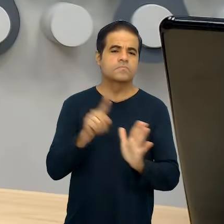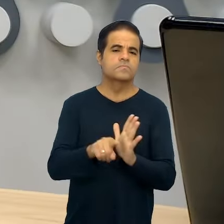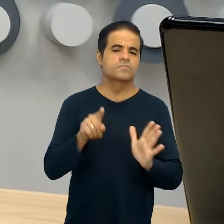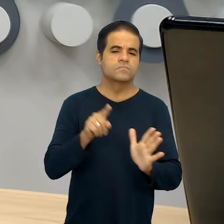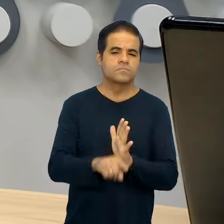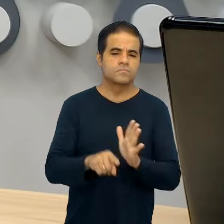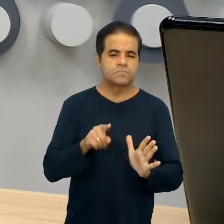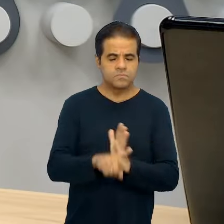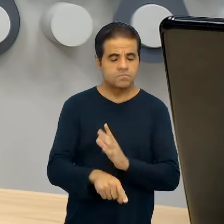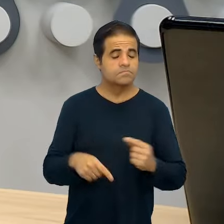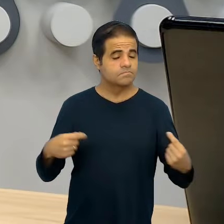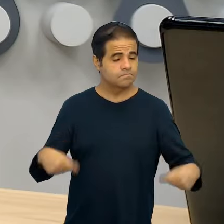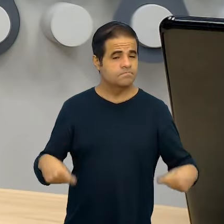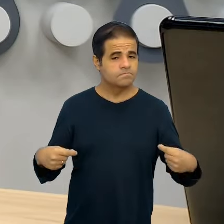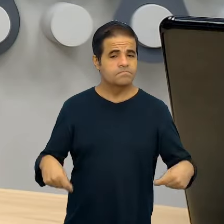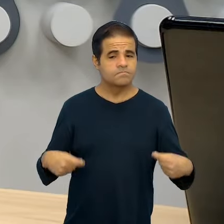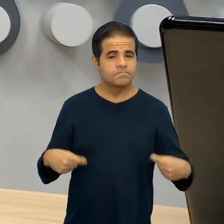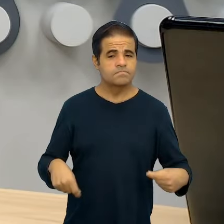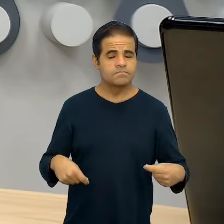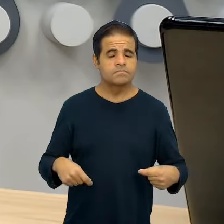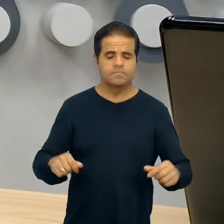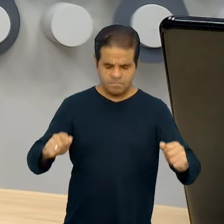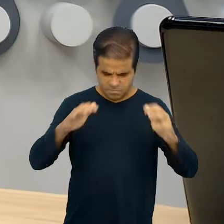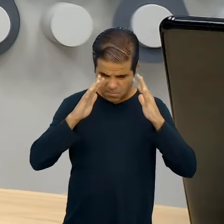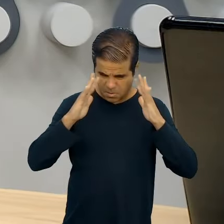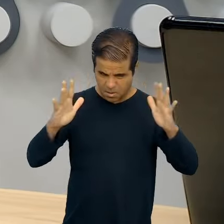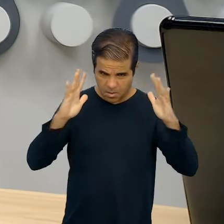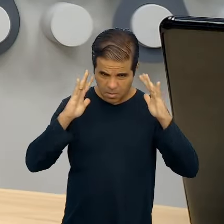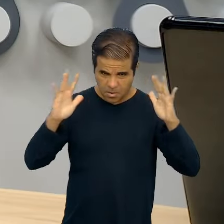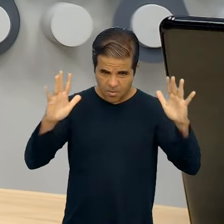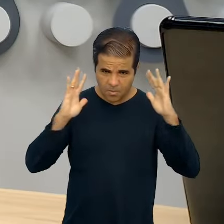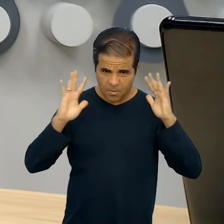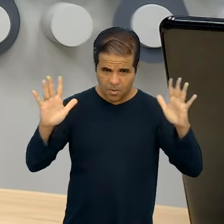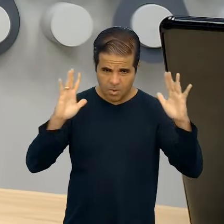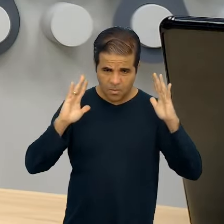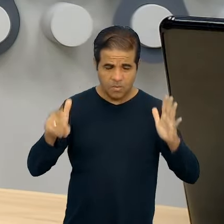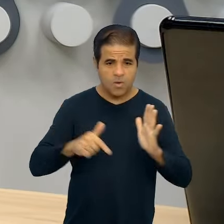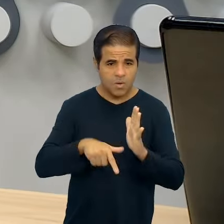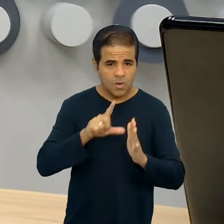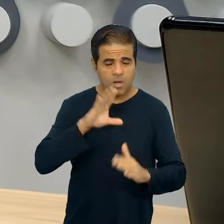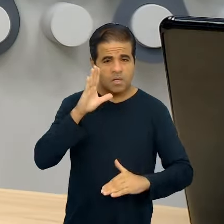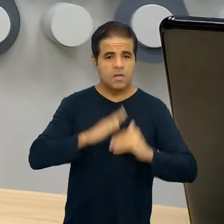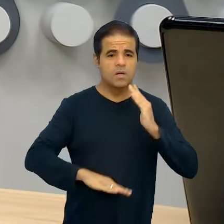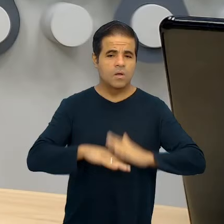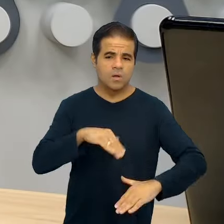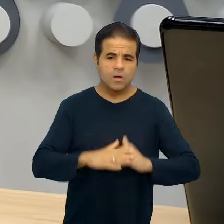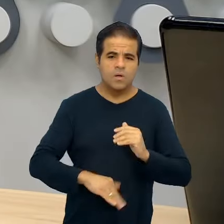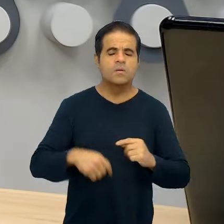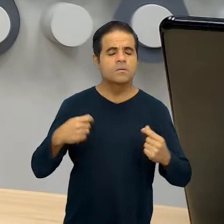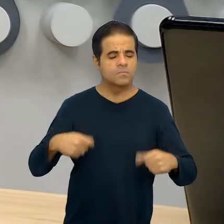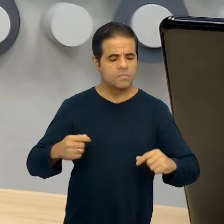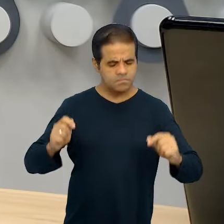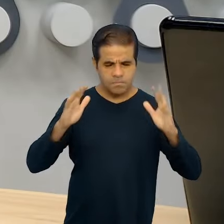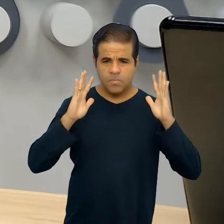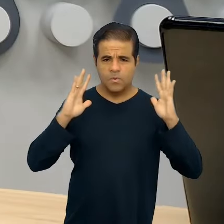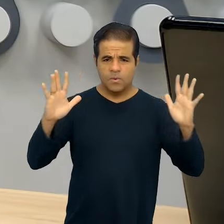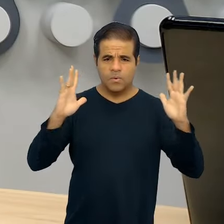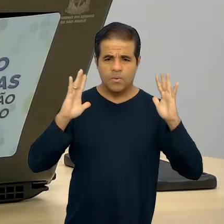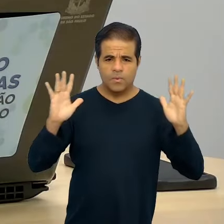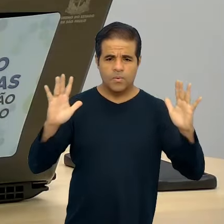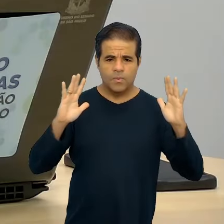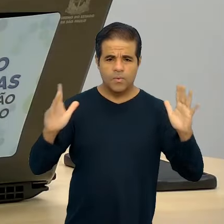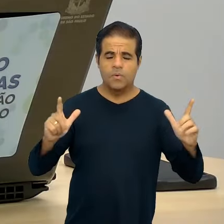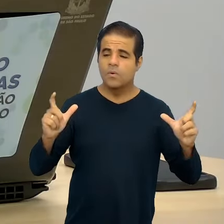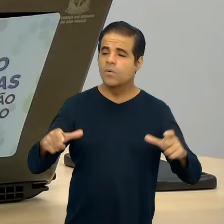ser feito e refletido, né? Antes de tomar as ações, tem que refletir a respeito de